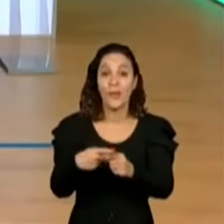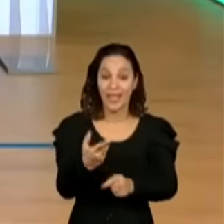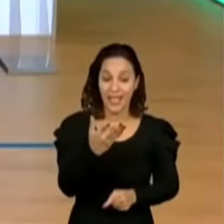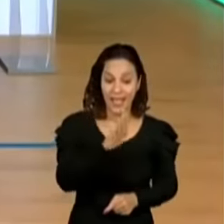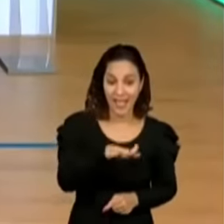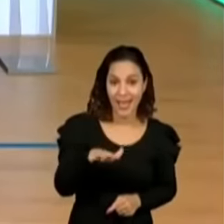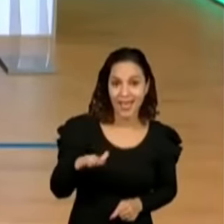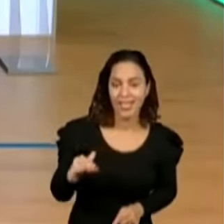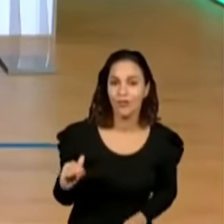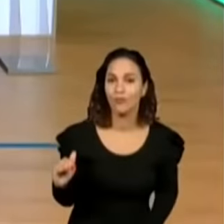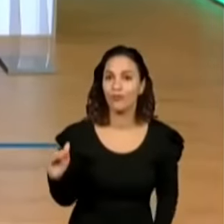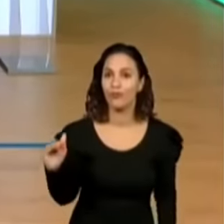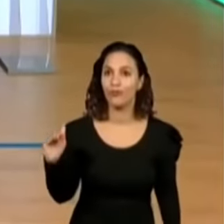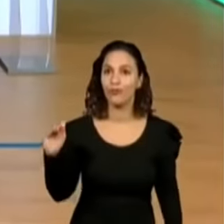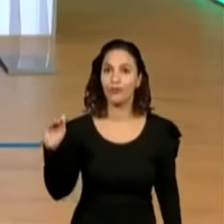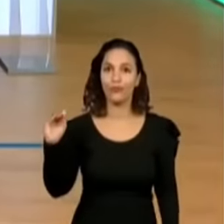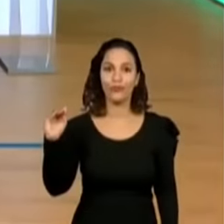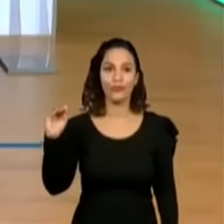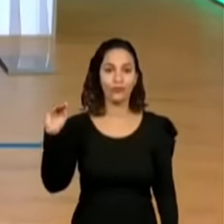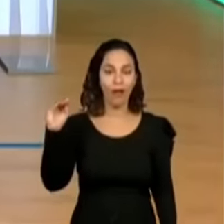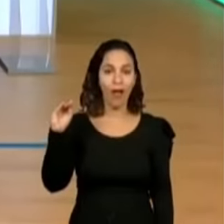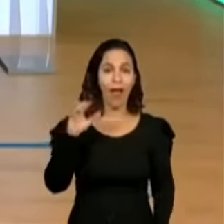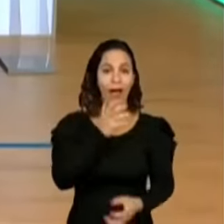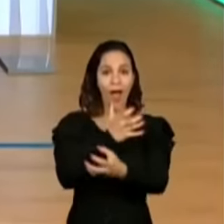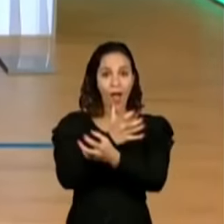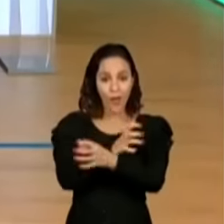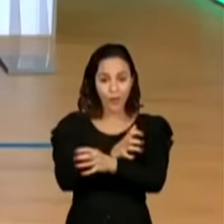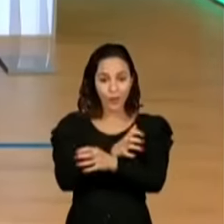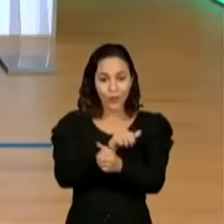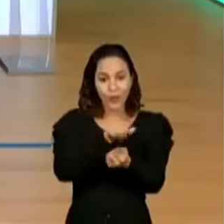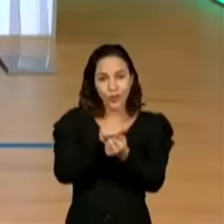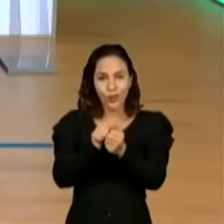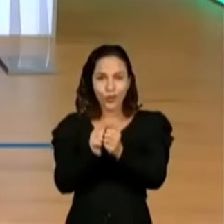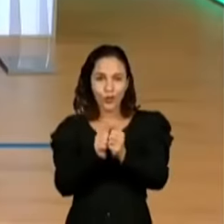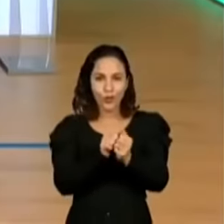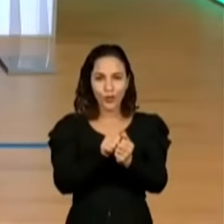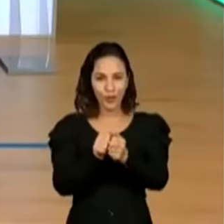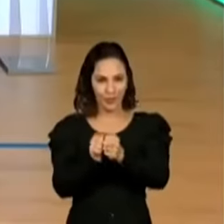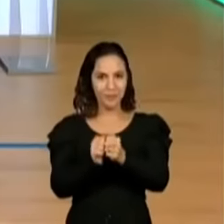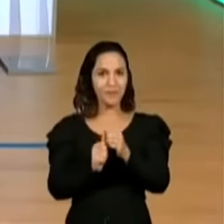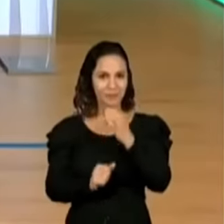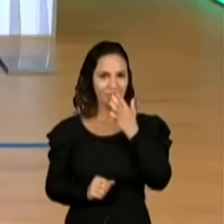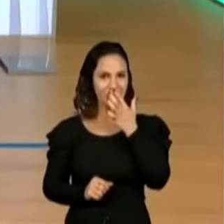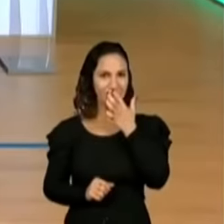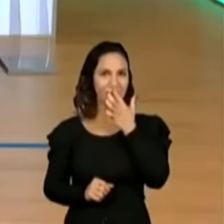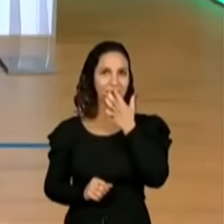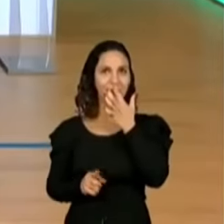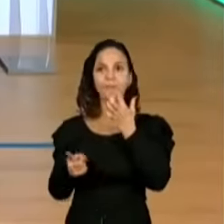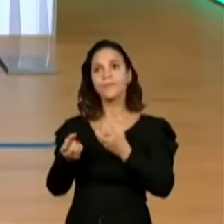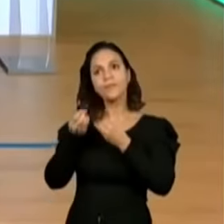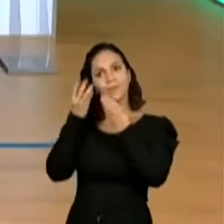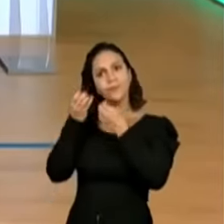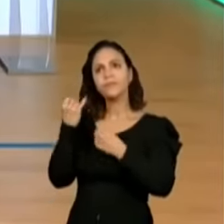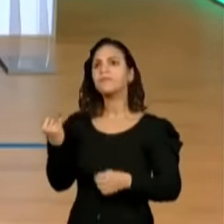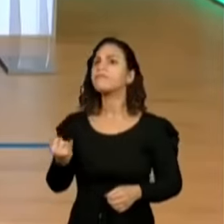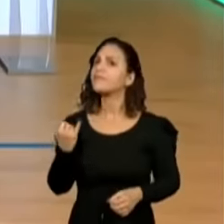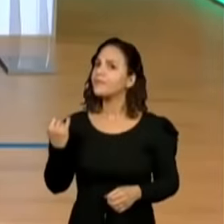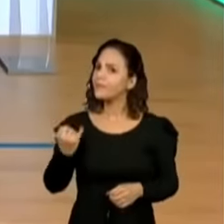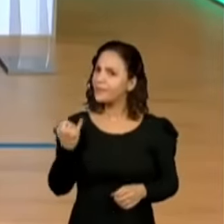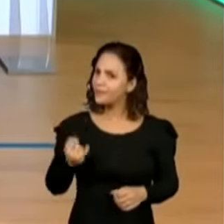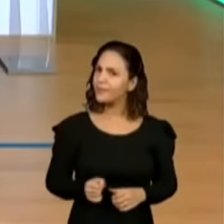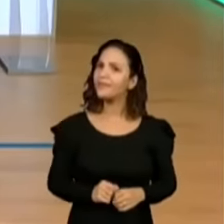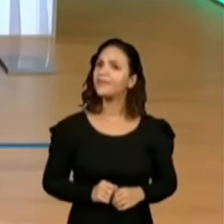crescendo, os ossos foram se juntando e formando novos ossos. Exato. Olha que informação importante,